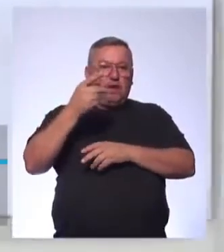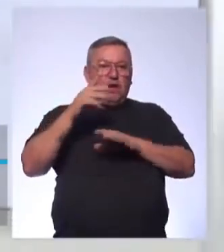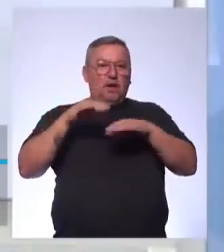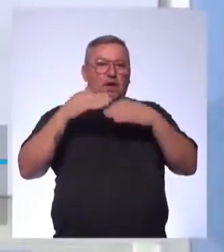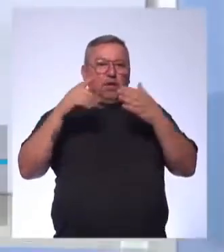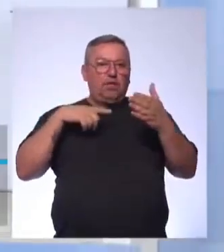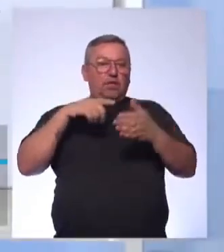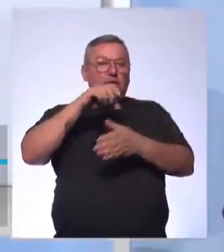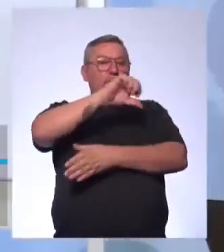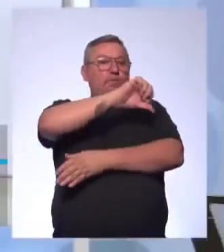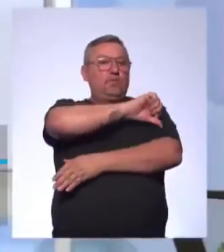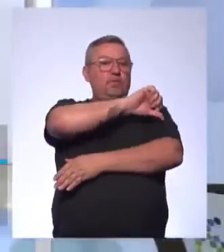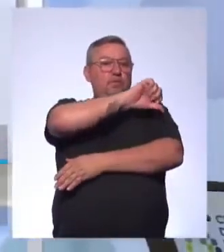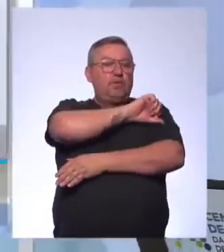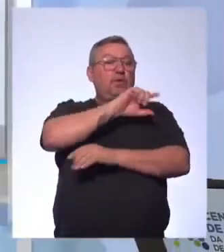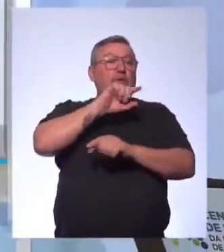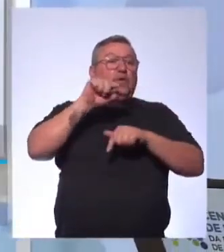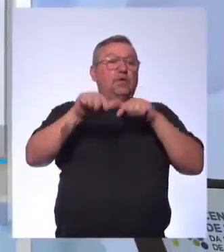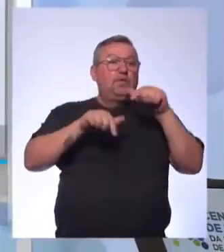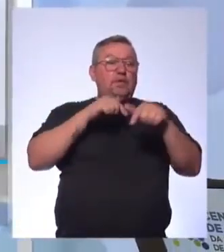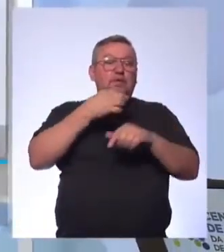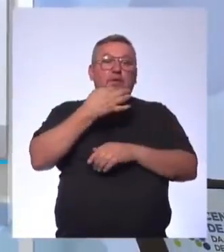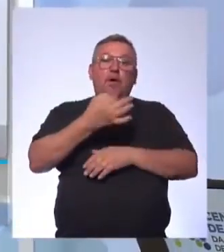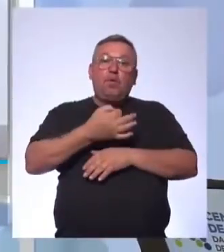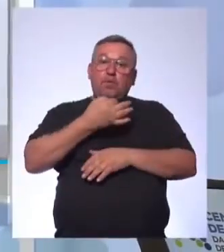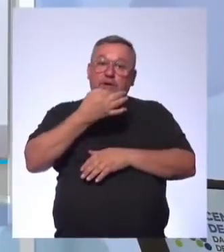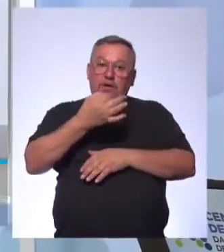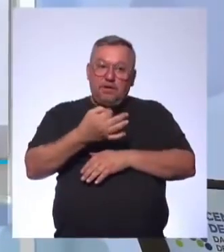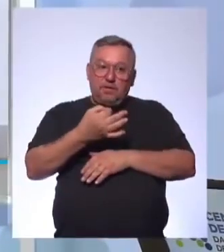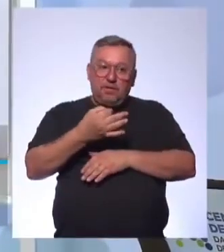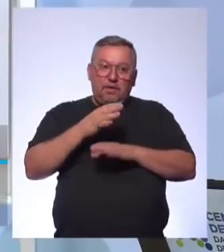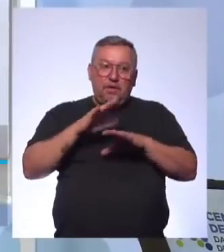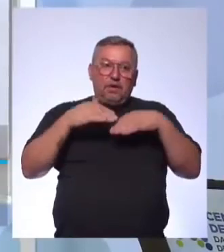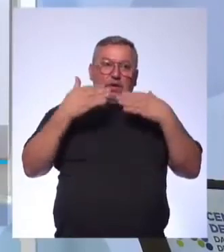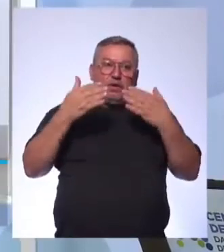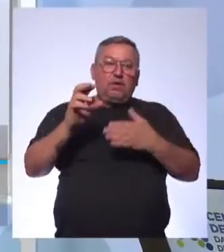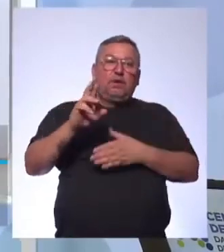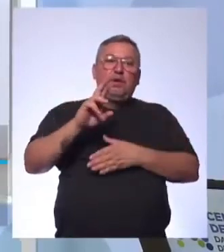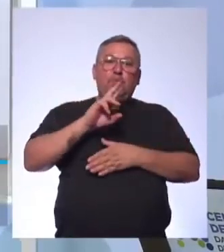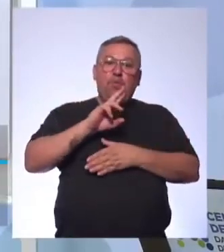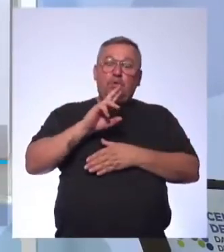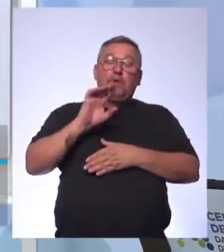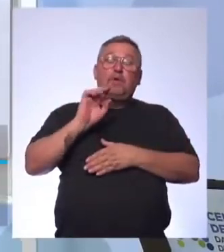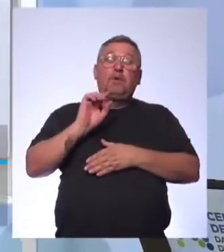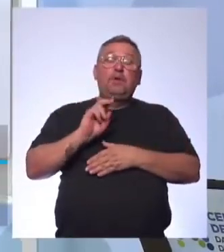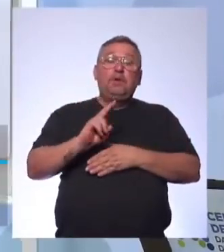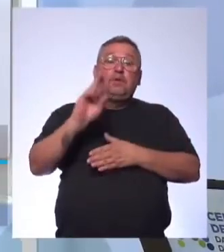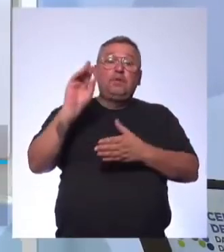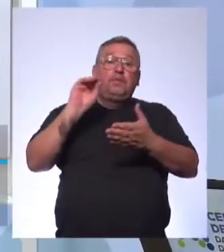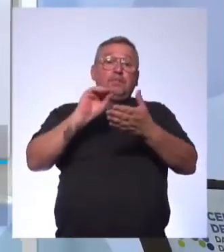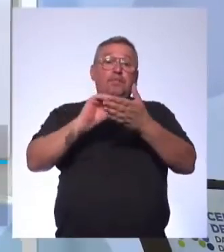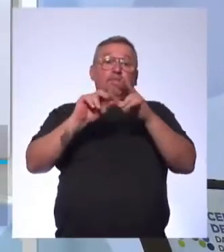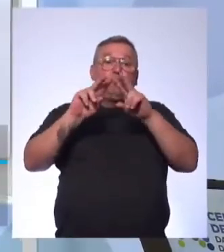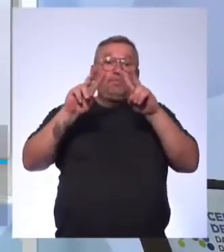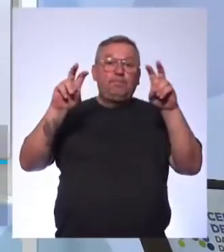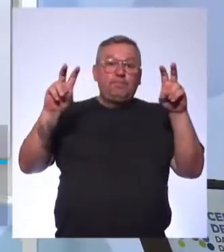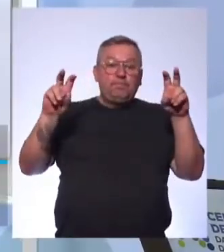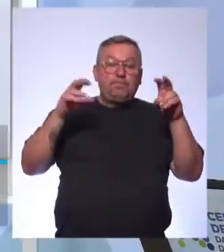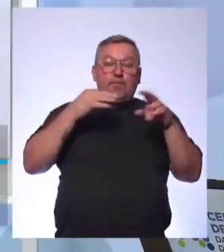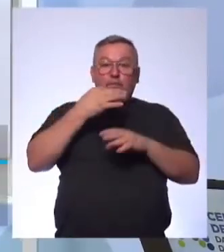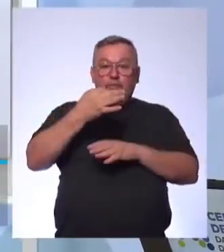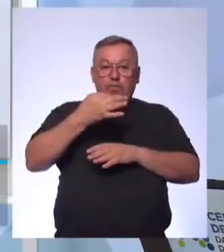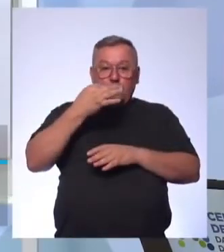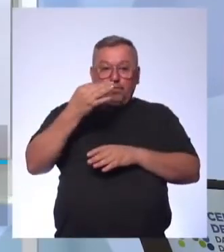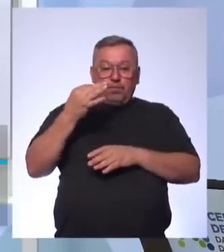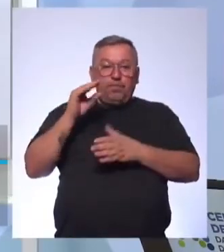no 9º ano, vocês irão trabalhar argumentação. E em todas as respostas, eu sempre coloco uma expressão de argumentação.